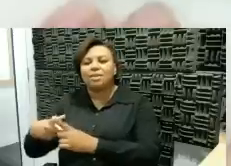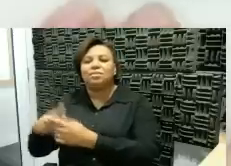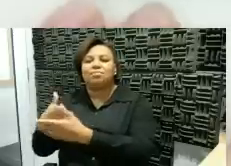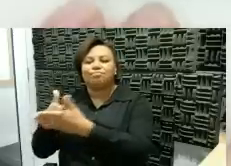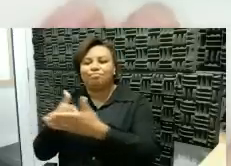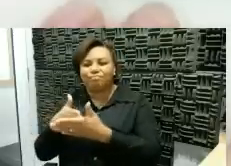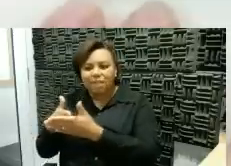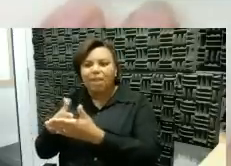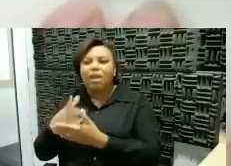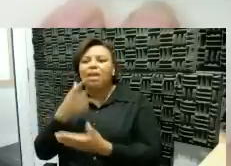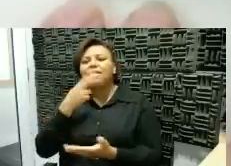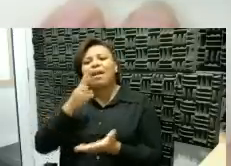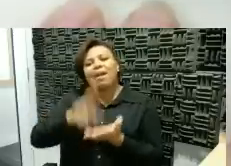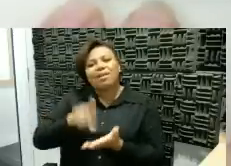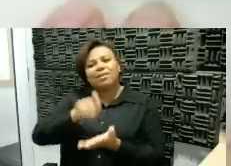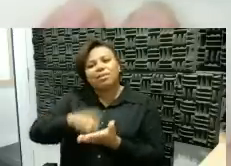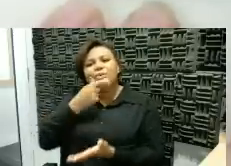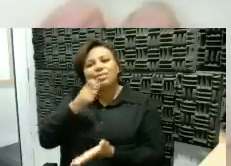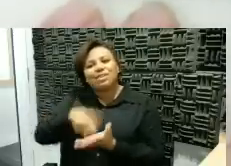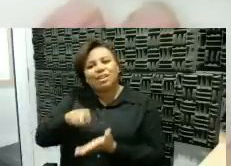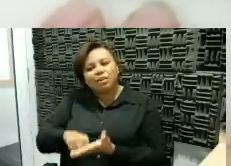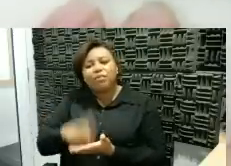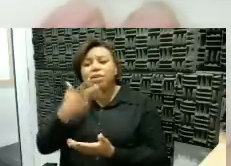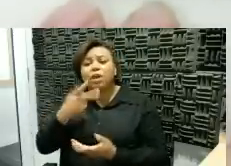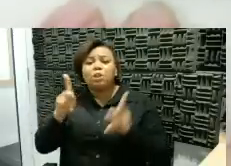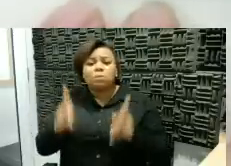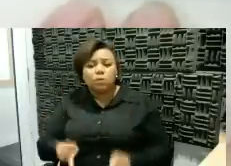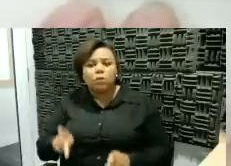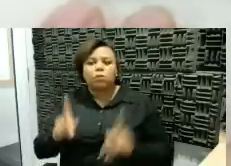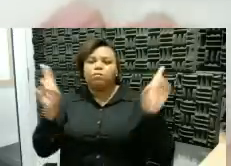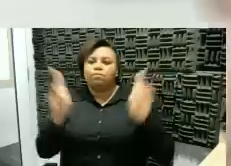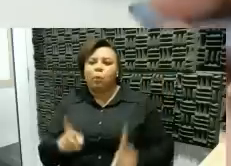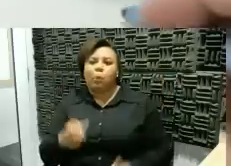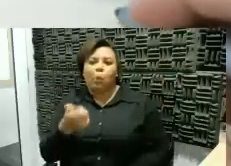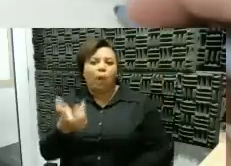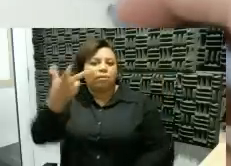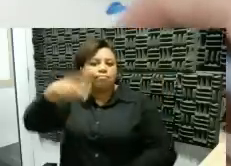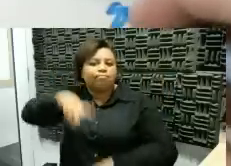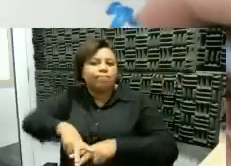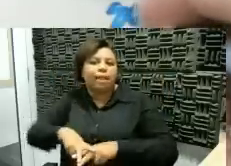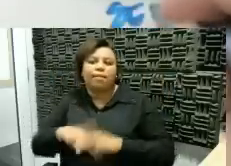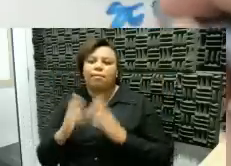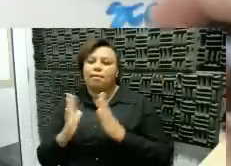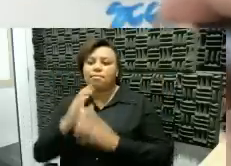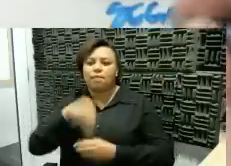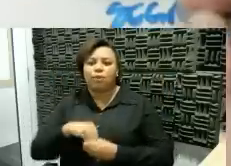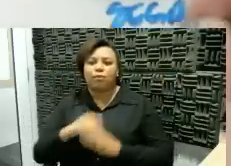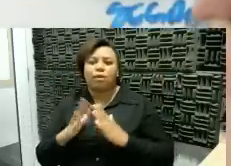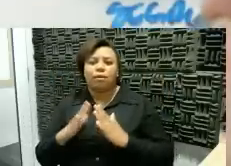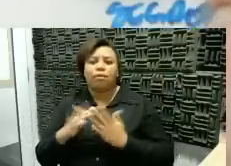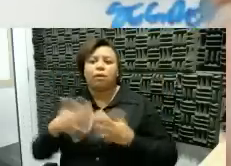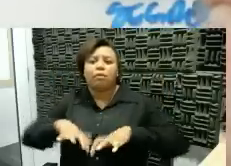pessoas com deficiência estão praticamente presas em suas casas né Elas estão segregadas da